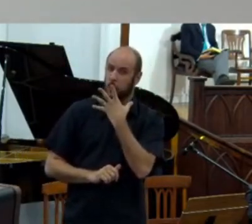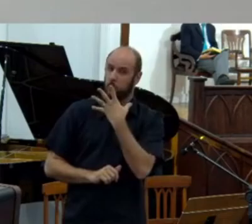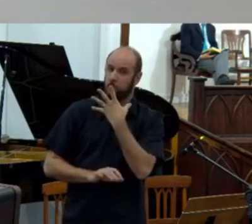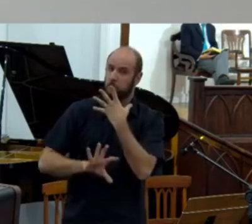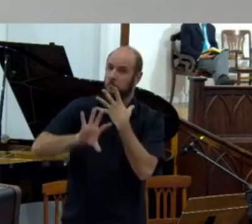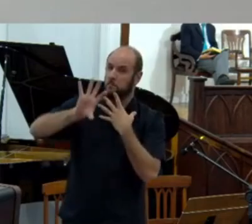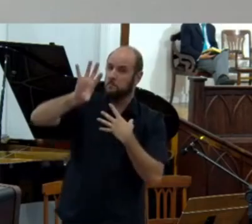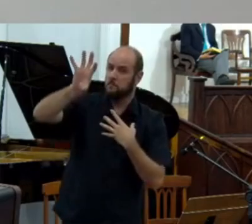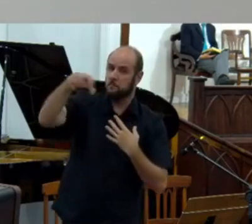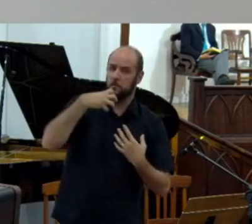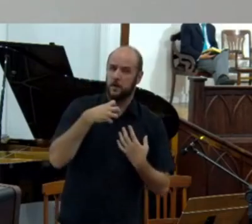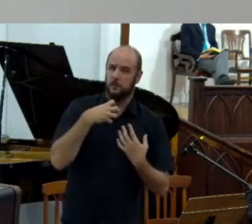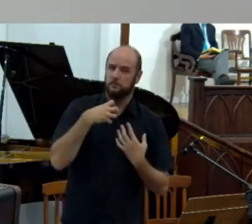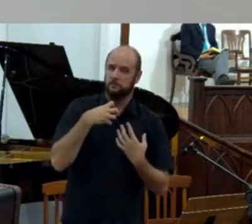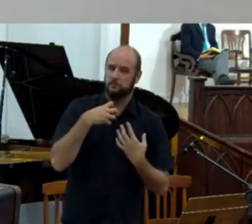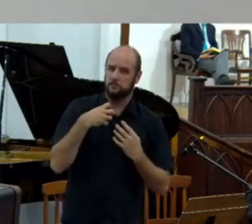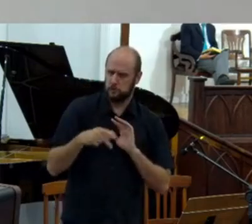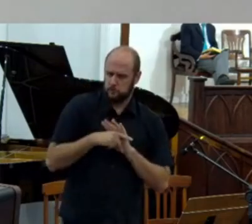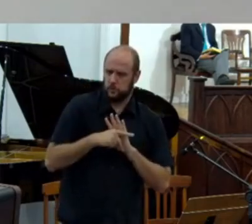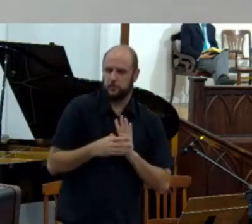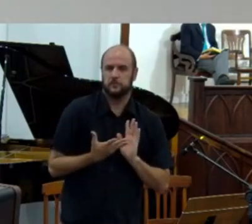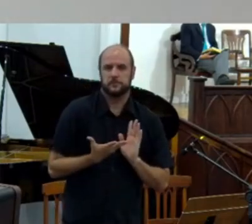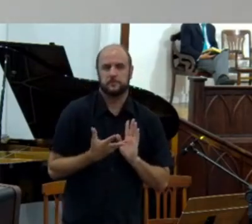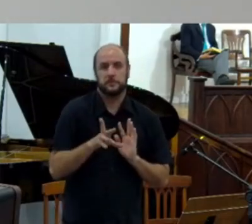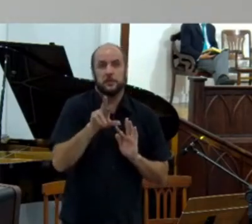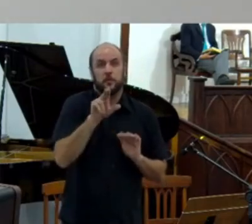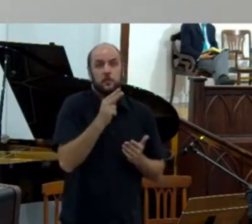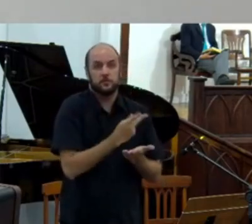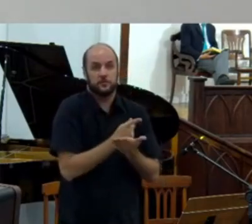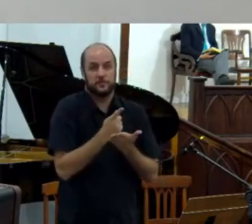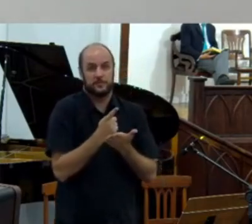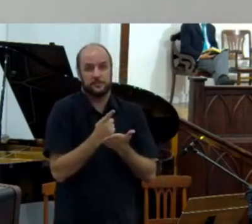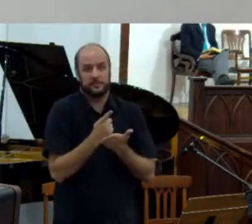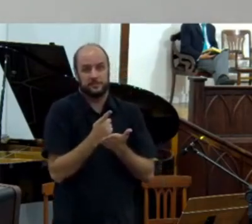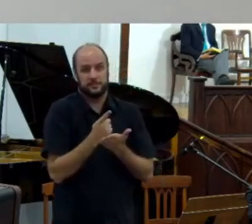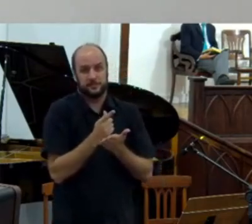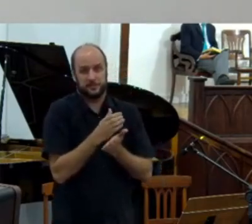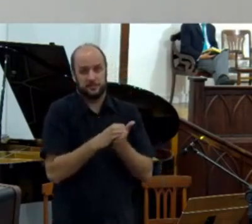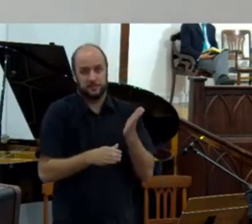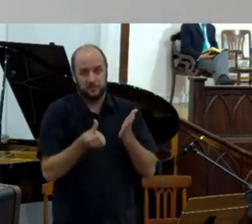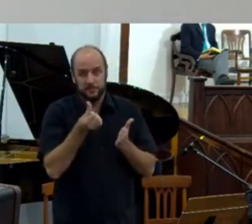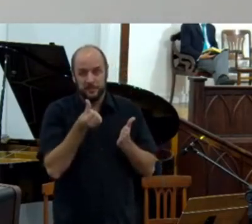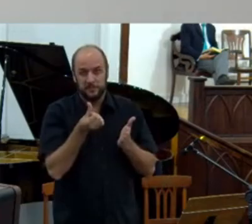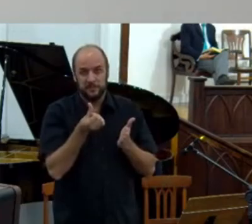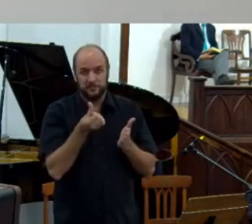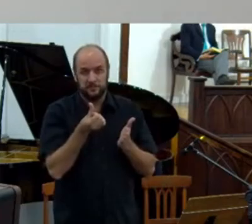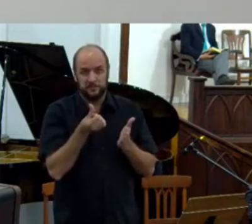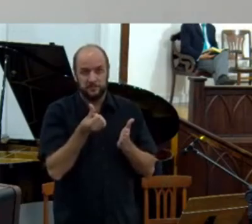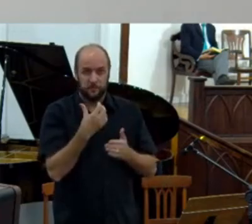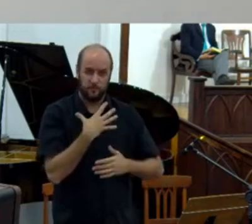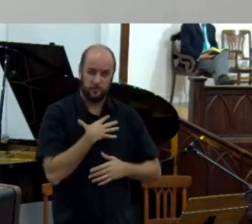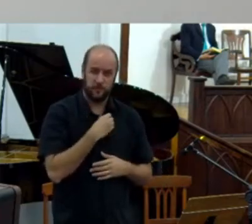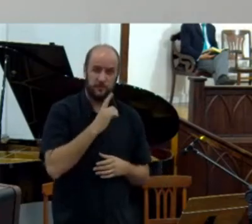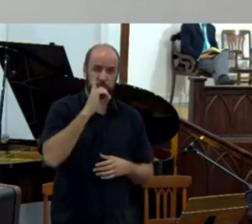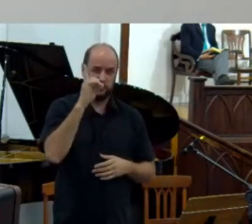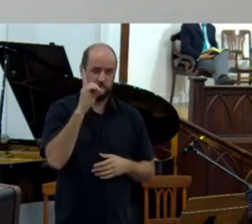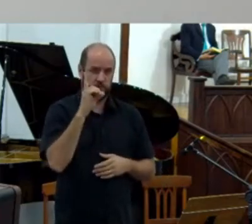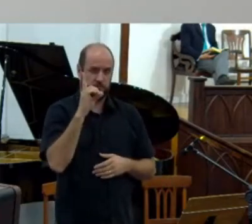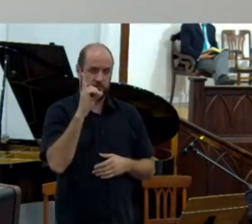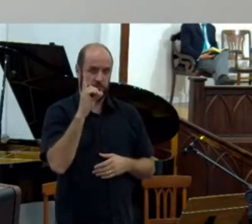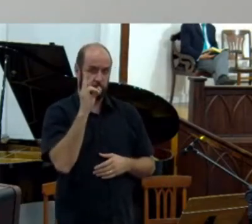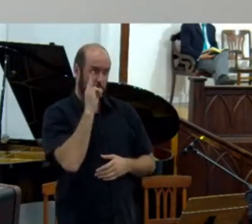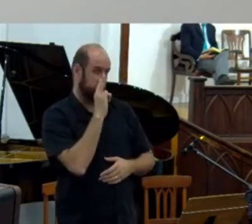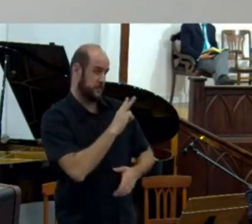si. Que é o mesmo cenário de Gênesis 6. Os filhos de Deus viram algo, no caso as filhas